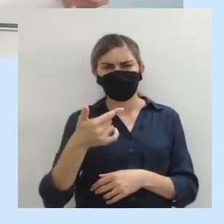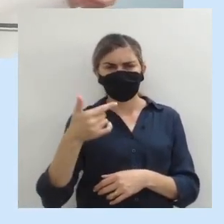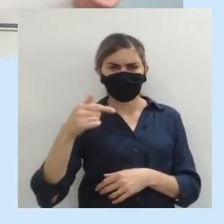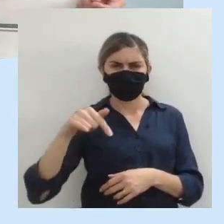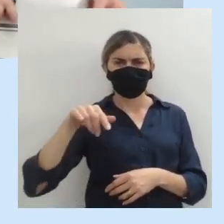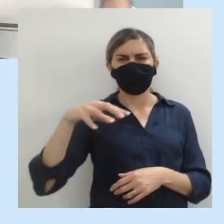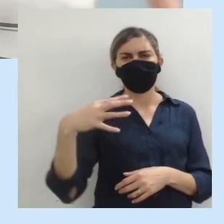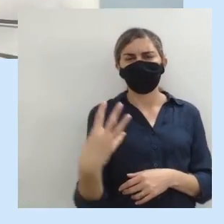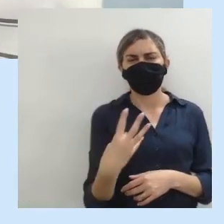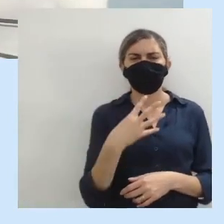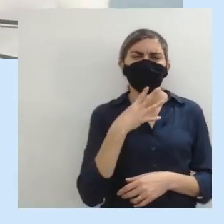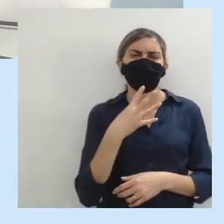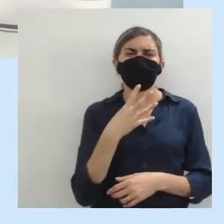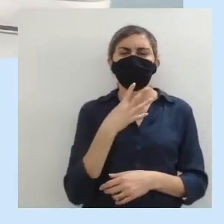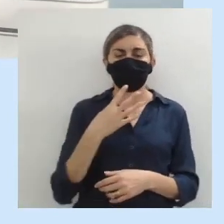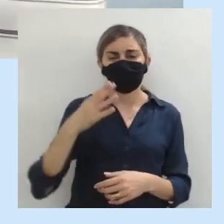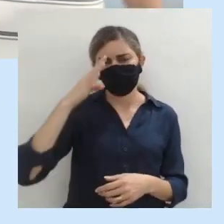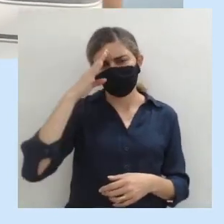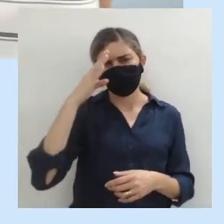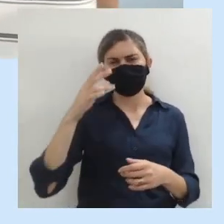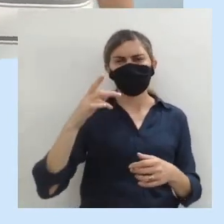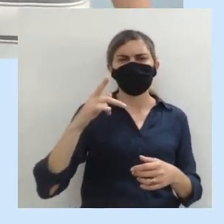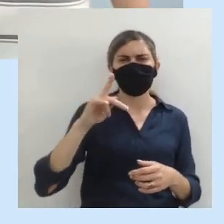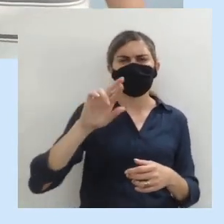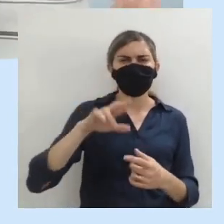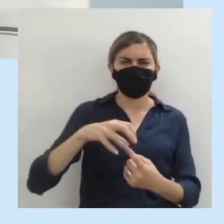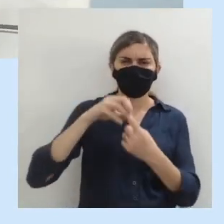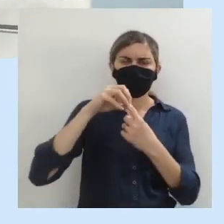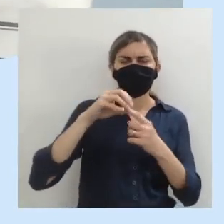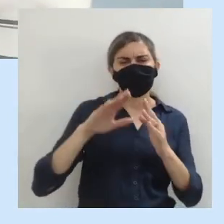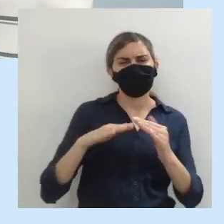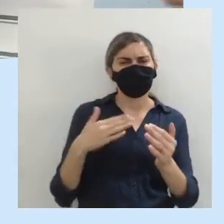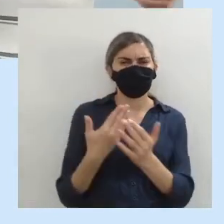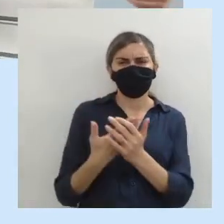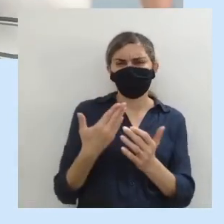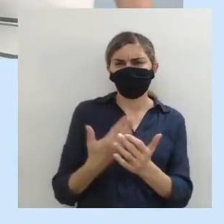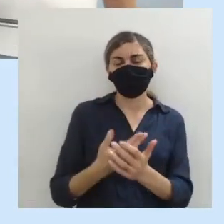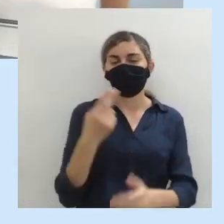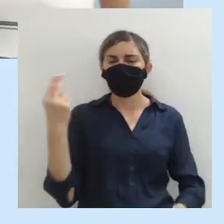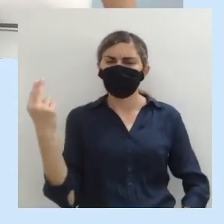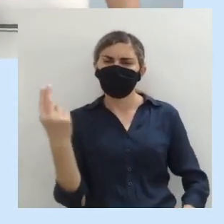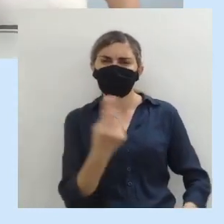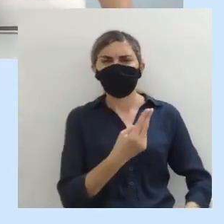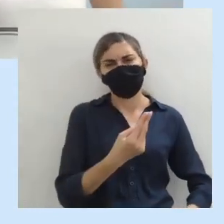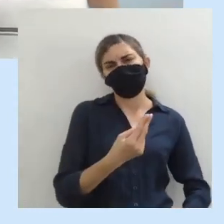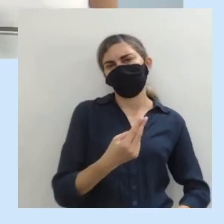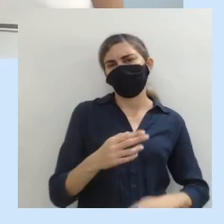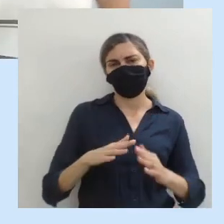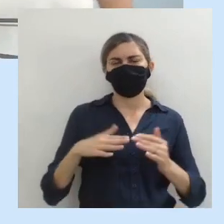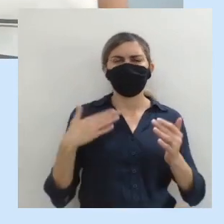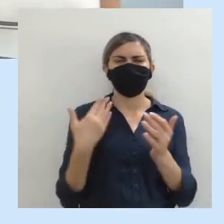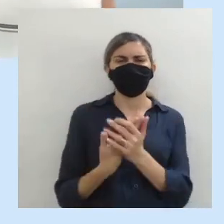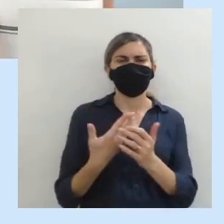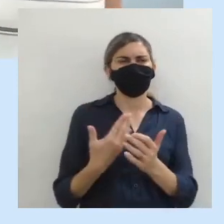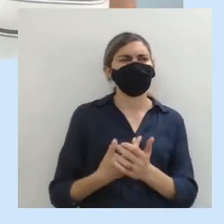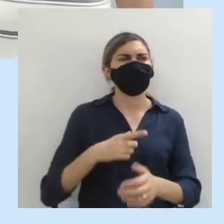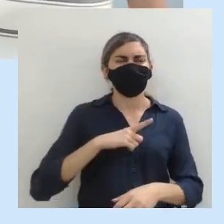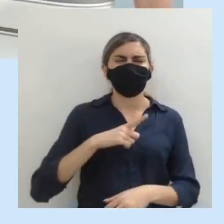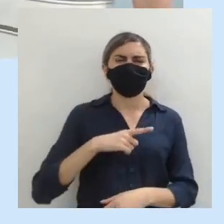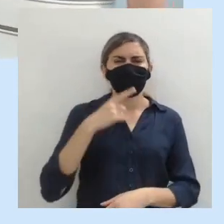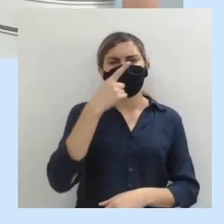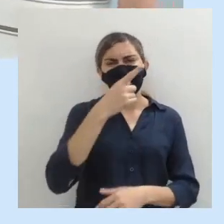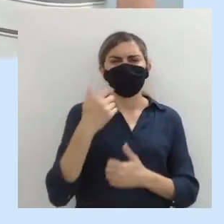1274. Ele é conhecido como o príncipe da escolástica, o maior nome da escolástica. Aqui nós temos